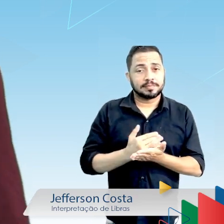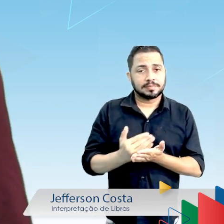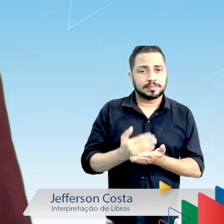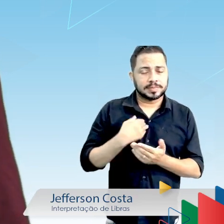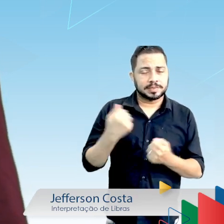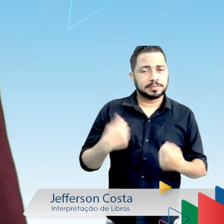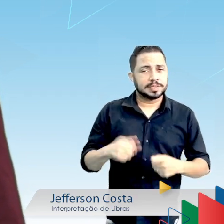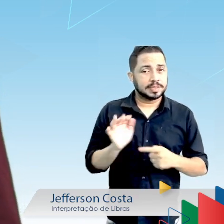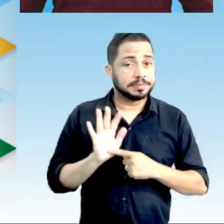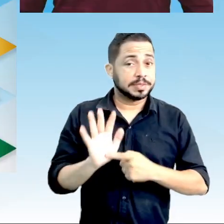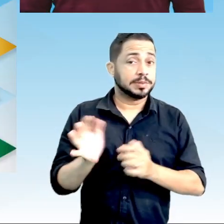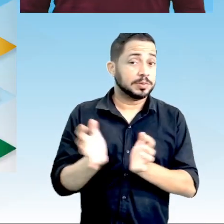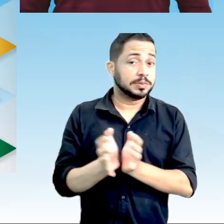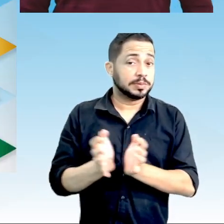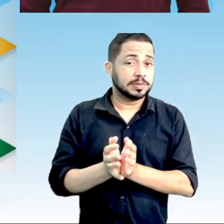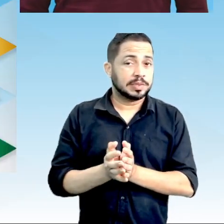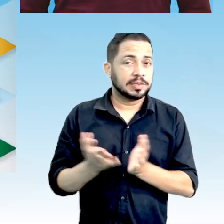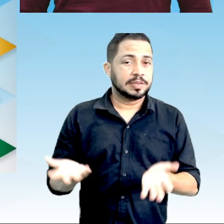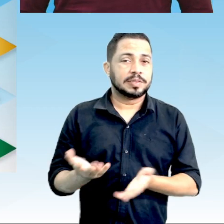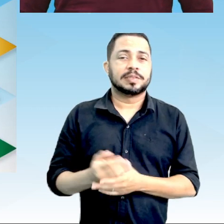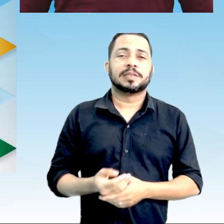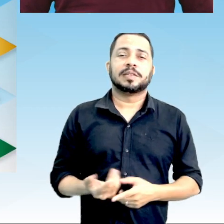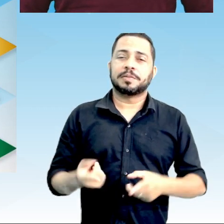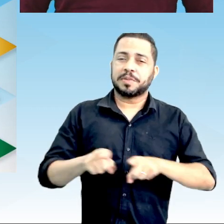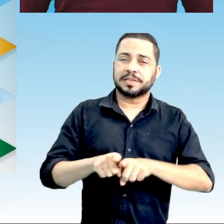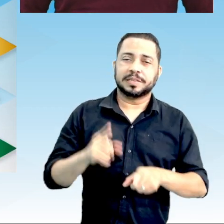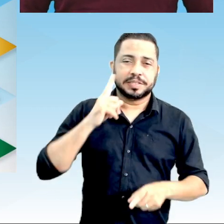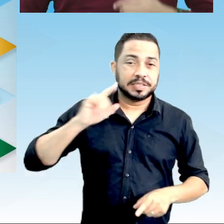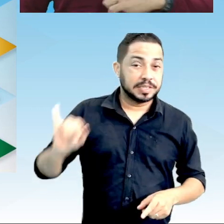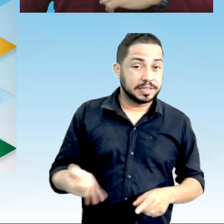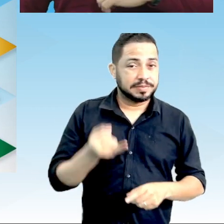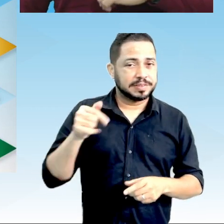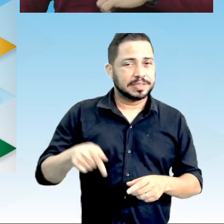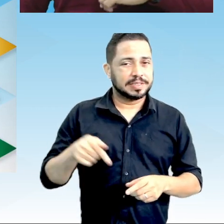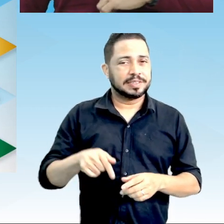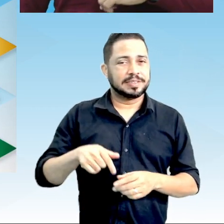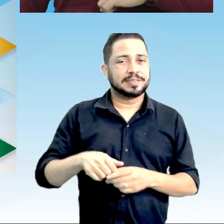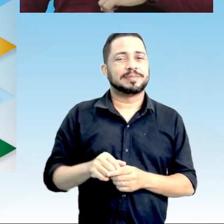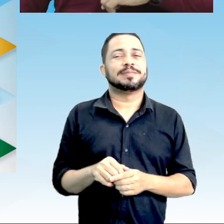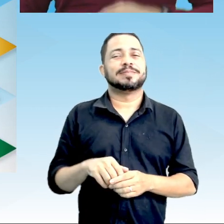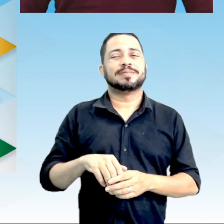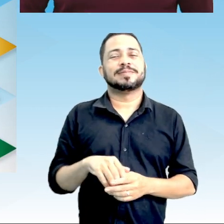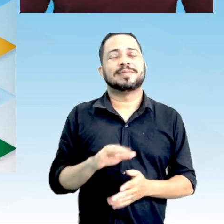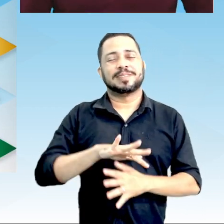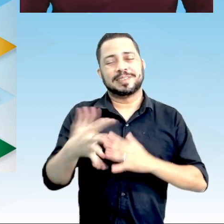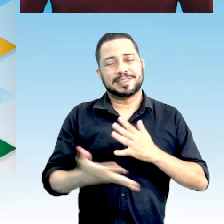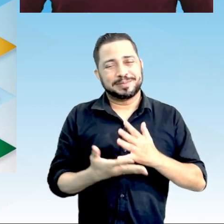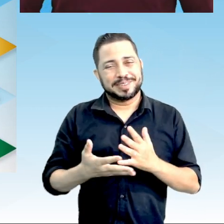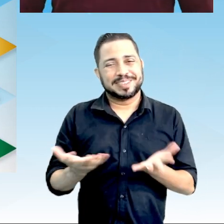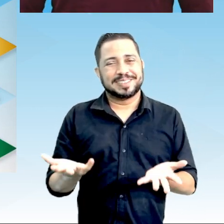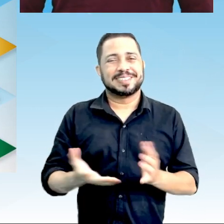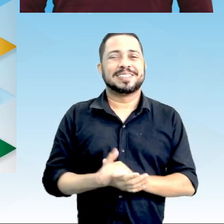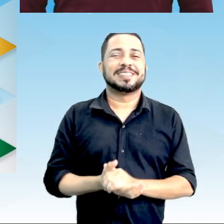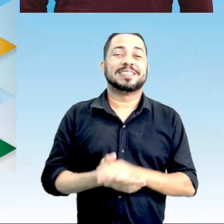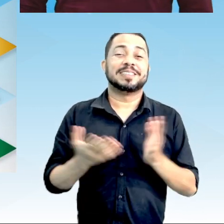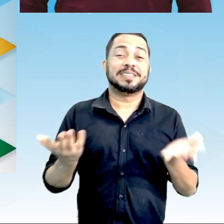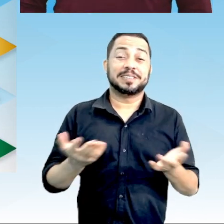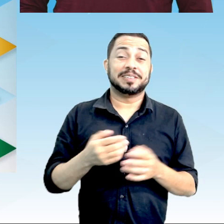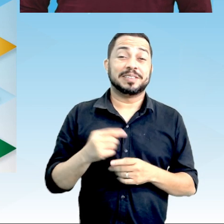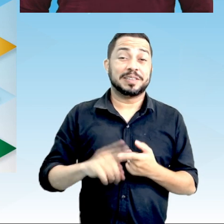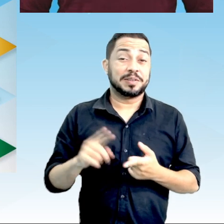eu tenho que apresentar a nossa equipe. Ele, nosso parceiraço, o Jefferson, está conosco, está aqui embaixo. Isso. E ele,